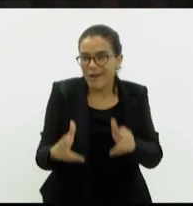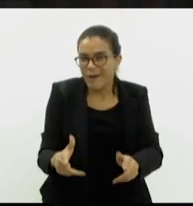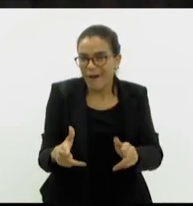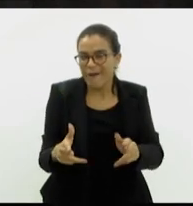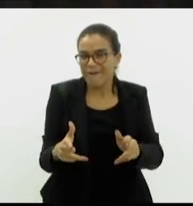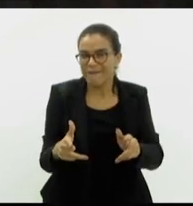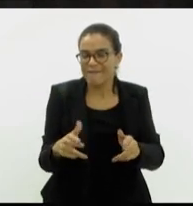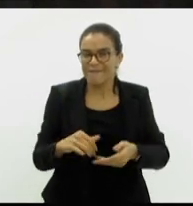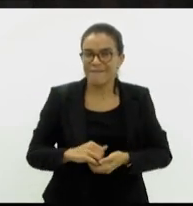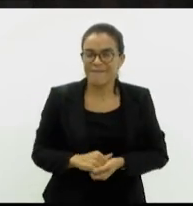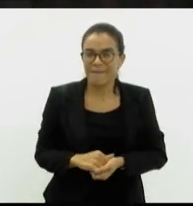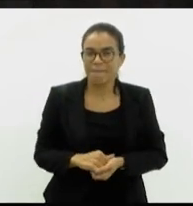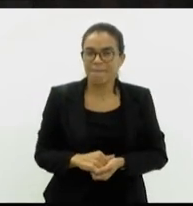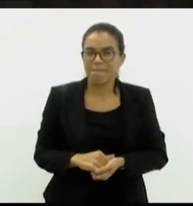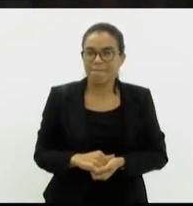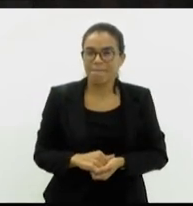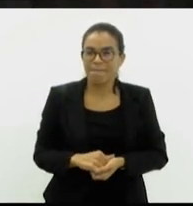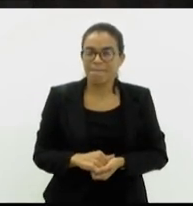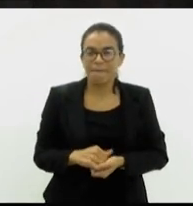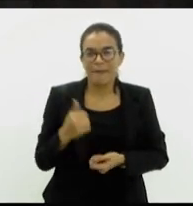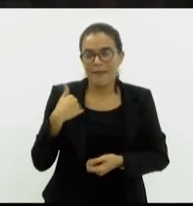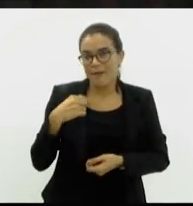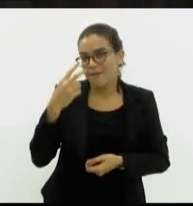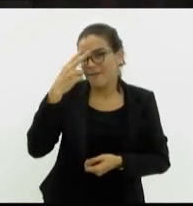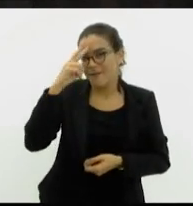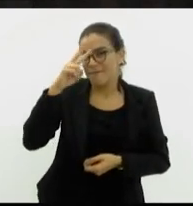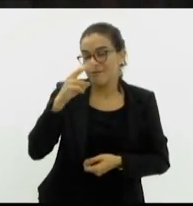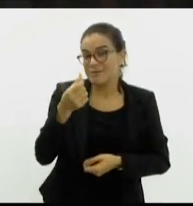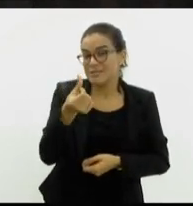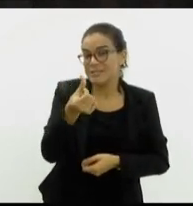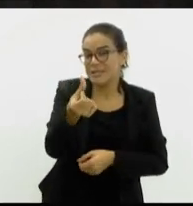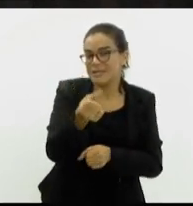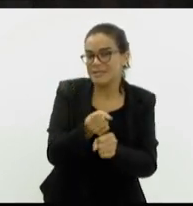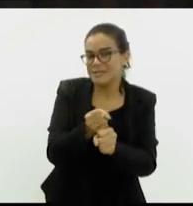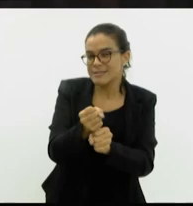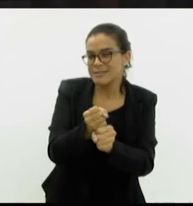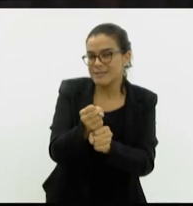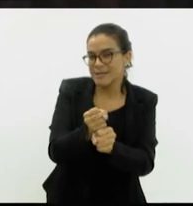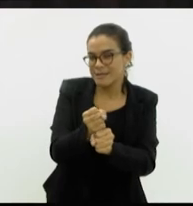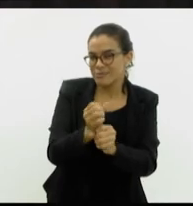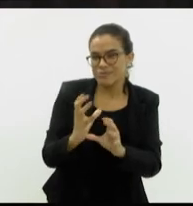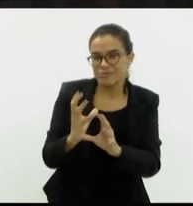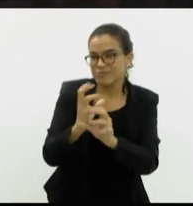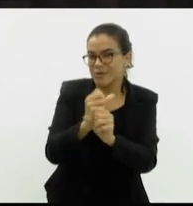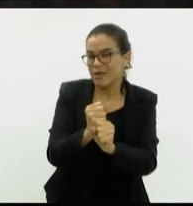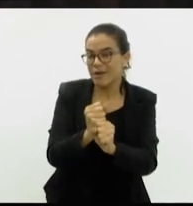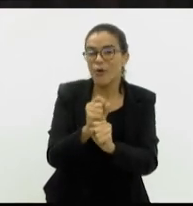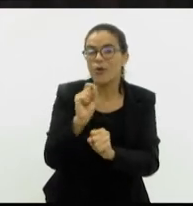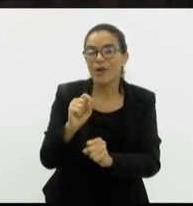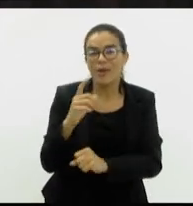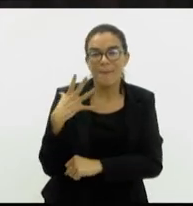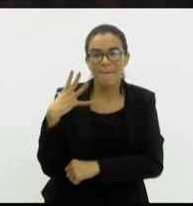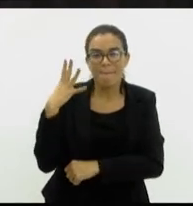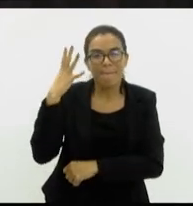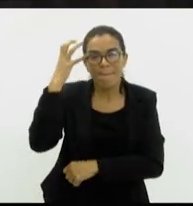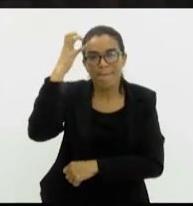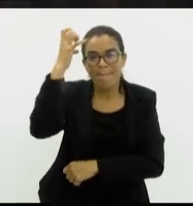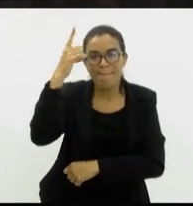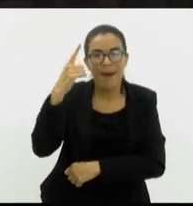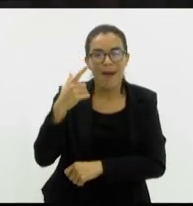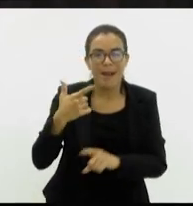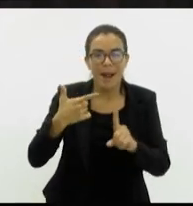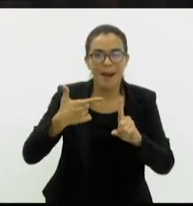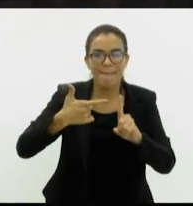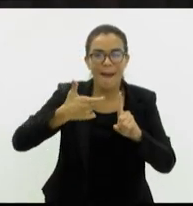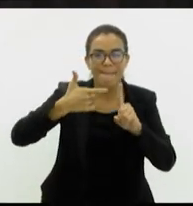hoje salvo erro de memória são 6 anos da morte da Maria h e